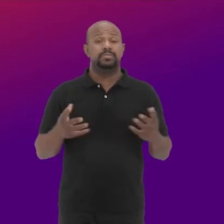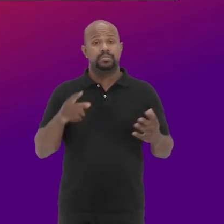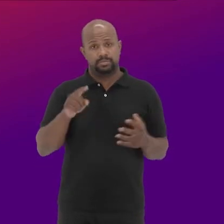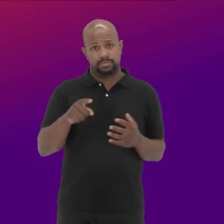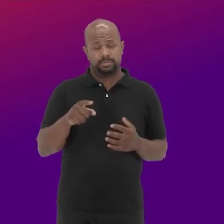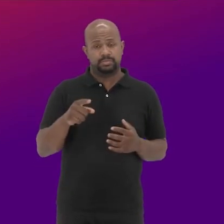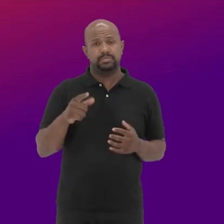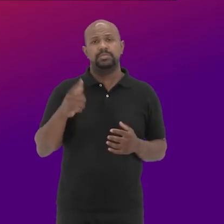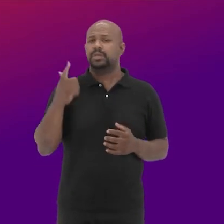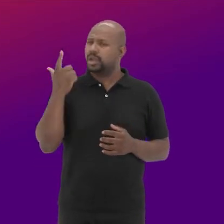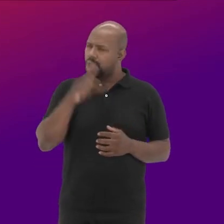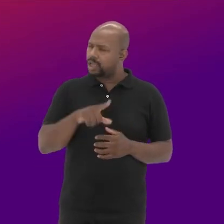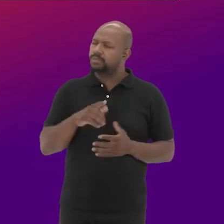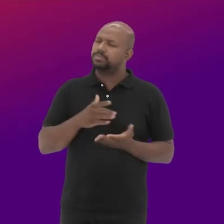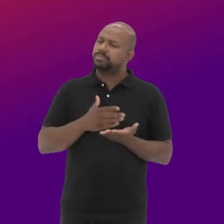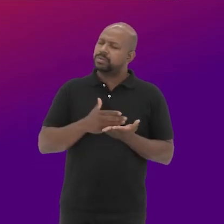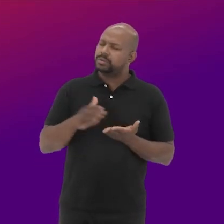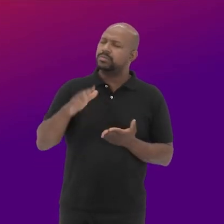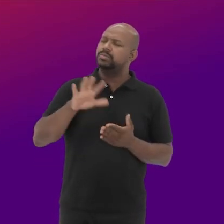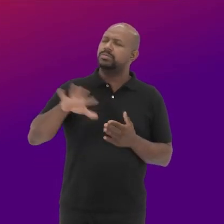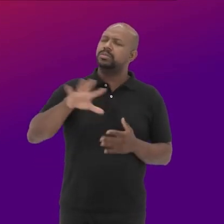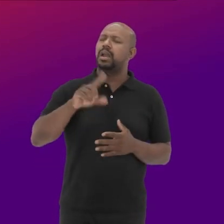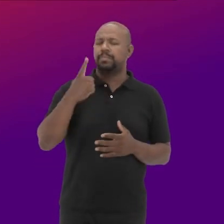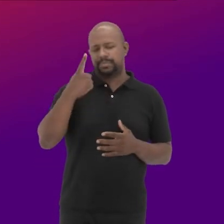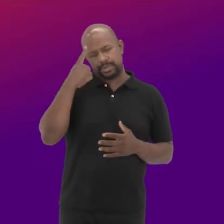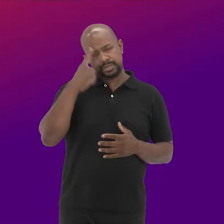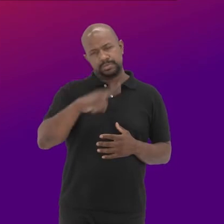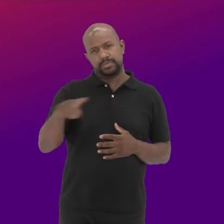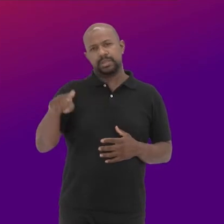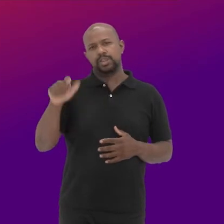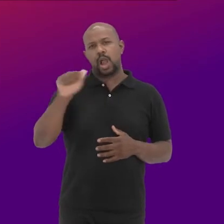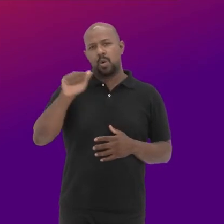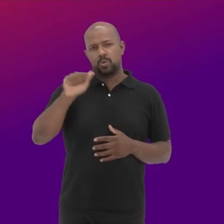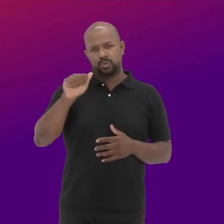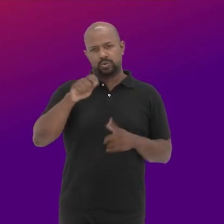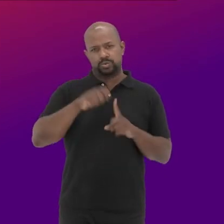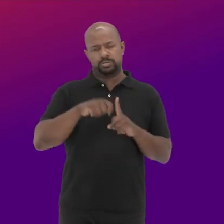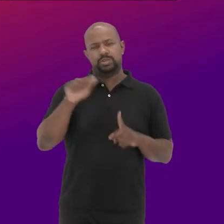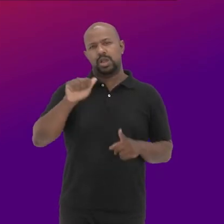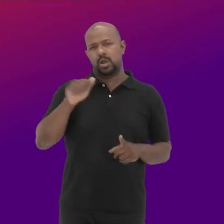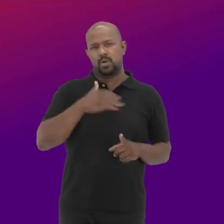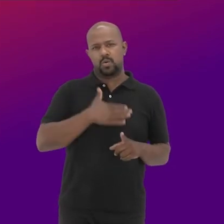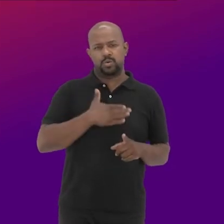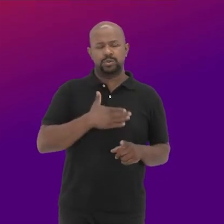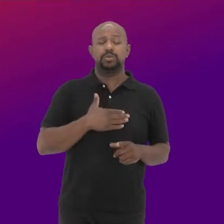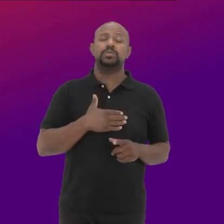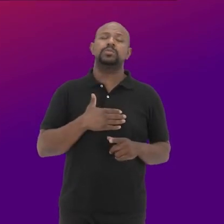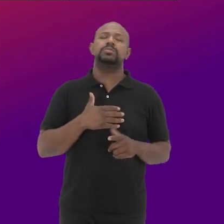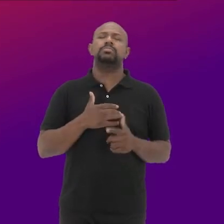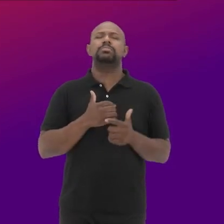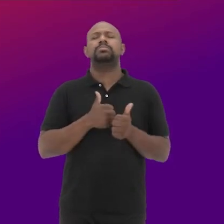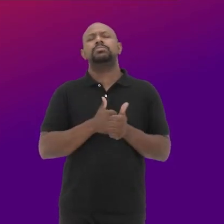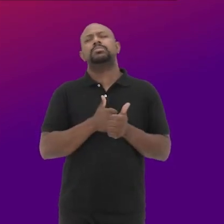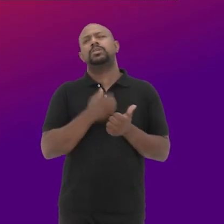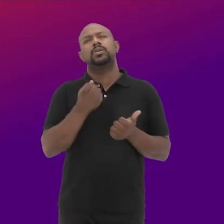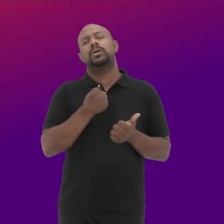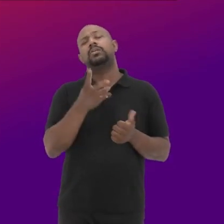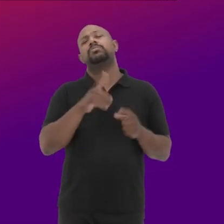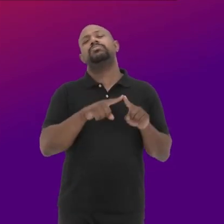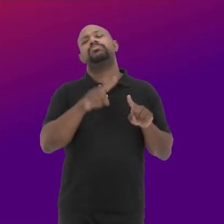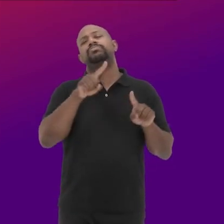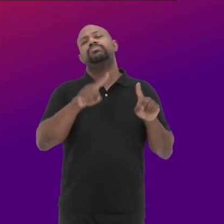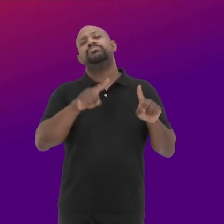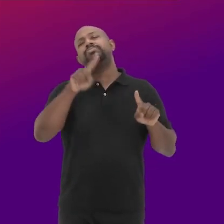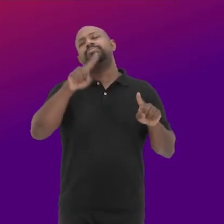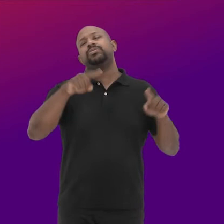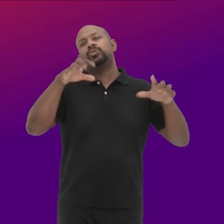Com isso, a gente começou, né, a partir da primeira semana de agosto, a acompanhar o índice de chuva,